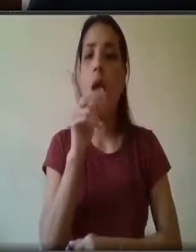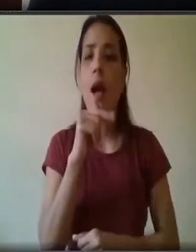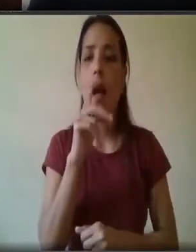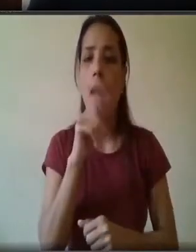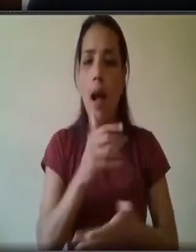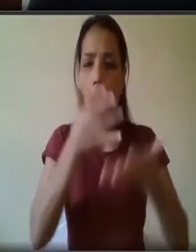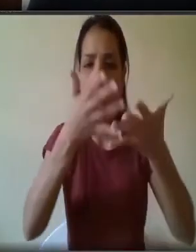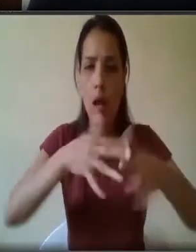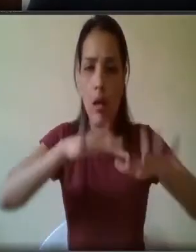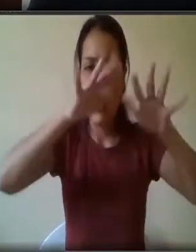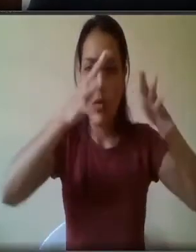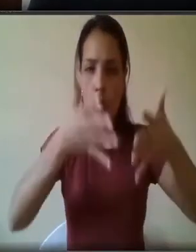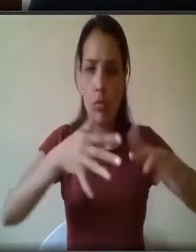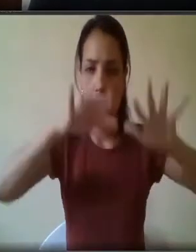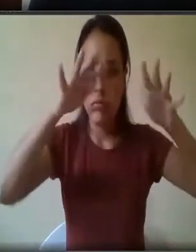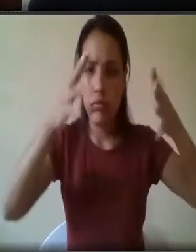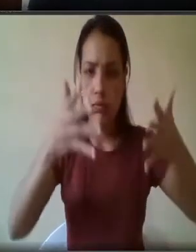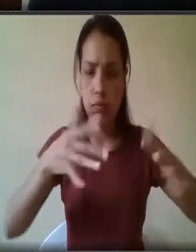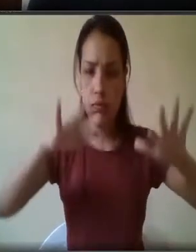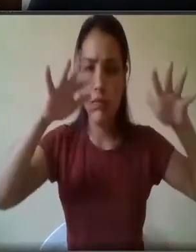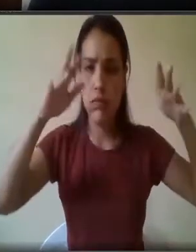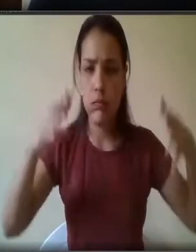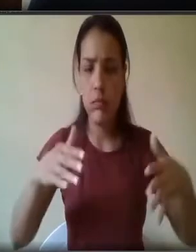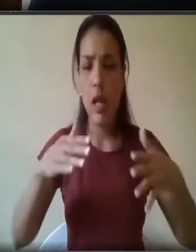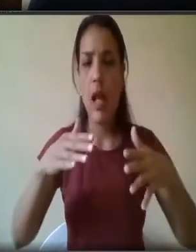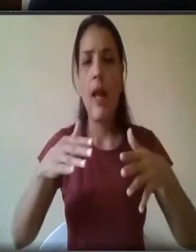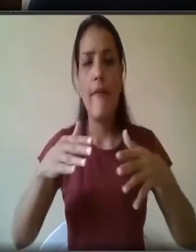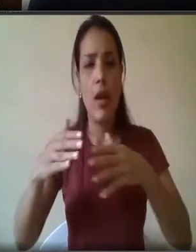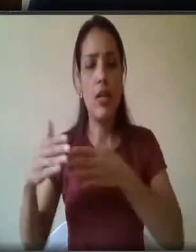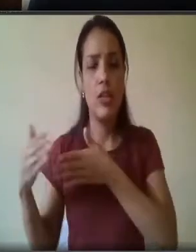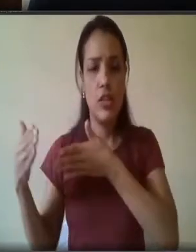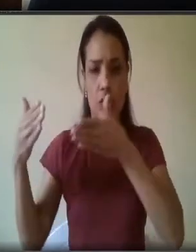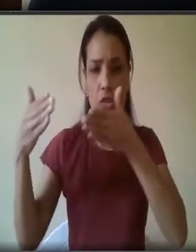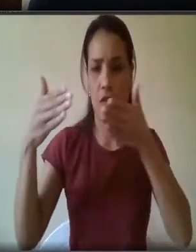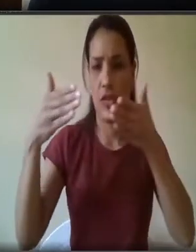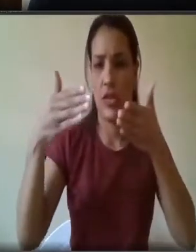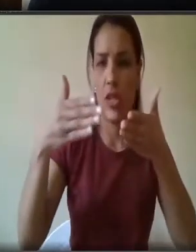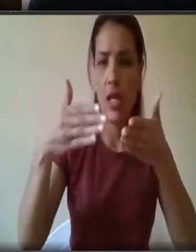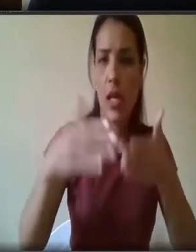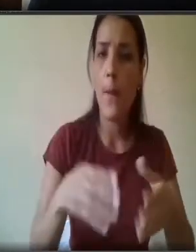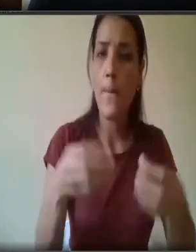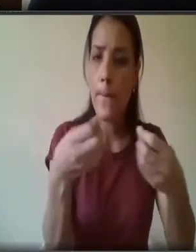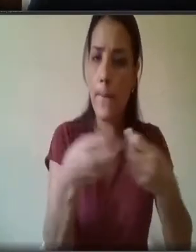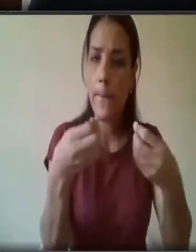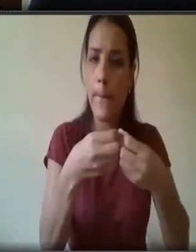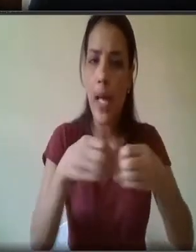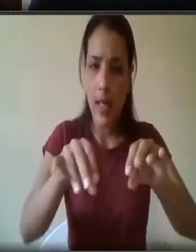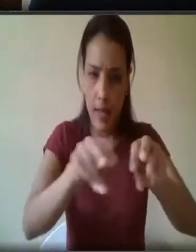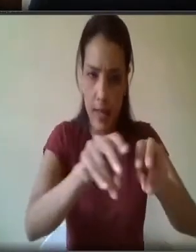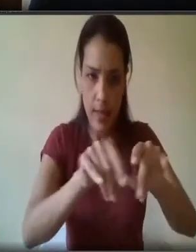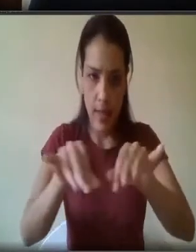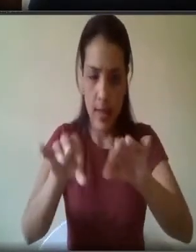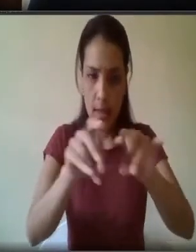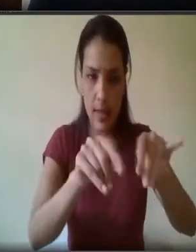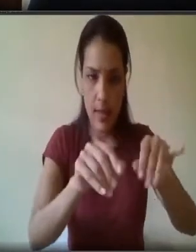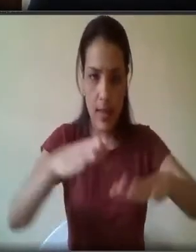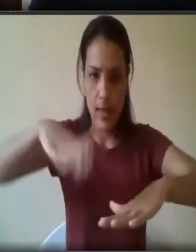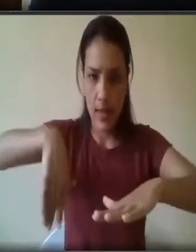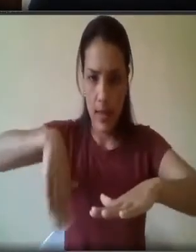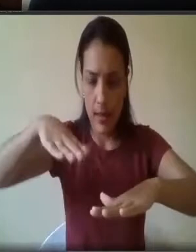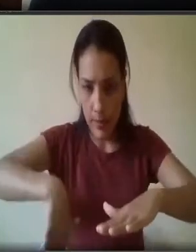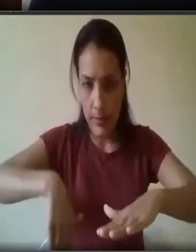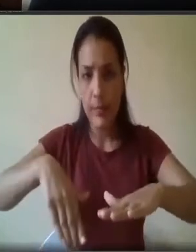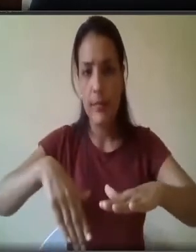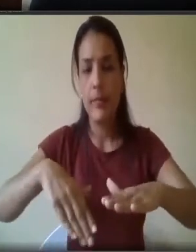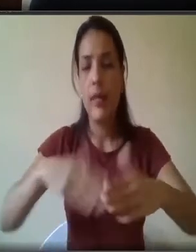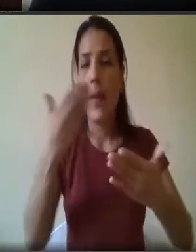vão se aproximando do continente, elas tendem a ganhar, o que elas vão perdendo de profundidade, elas